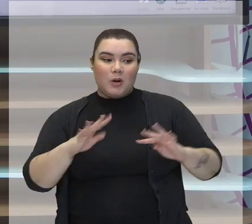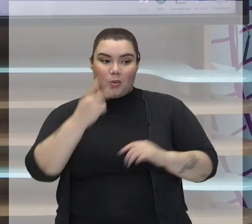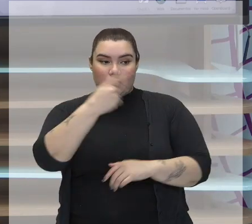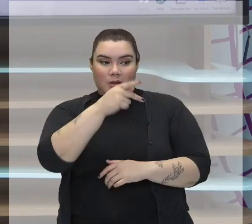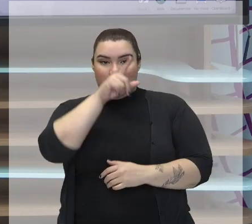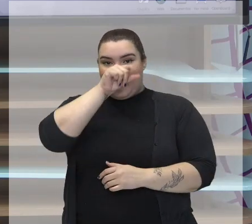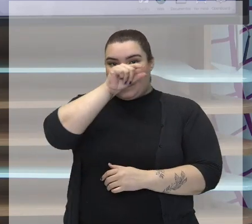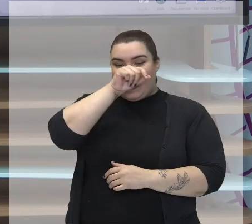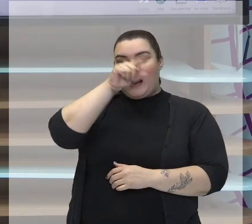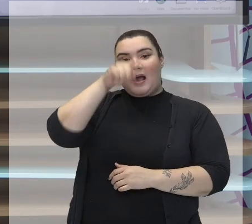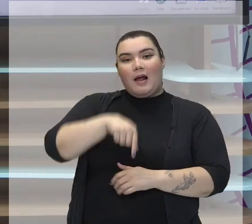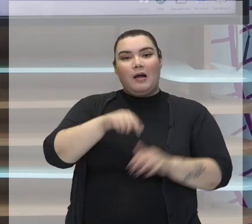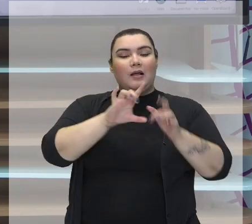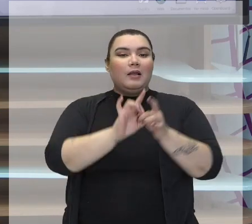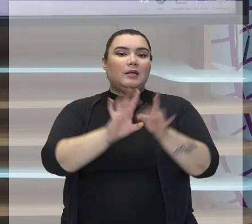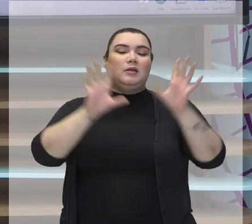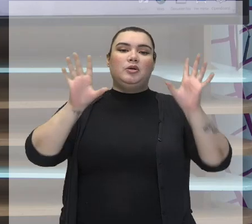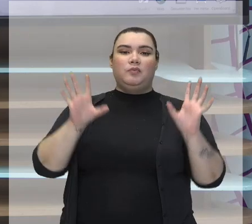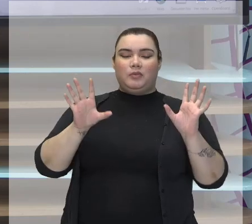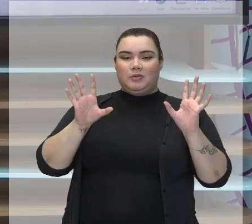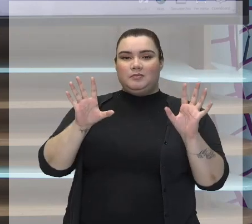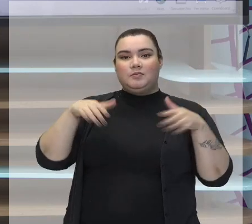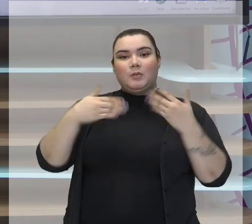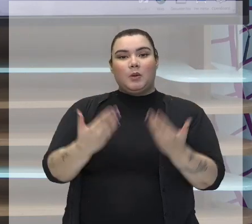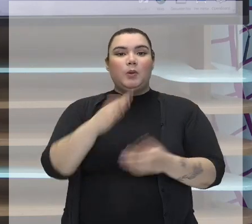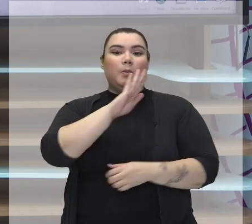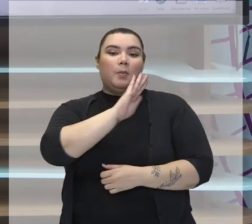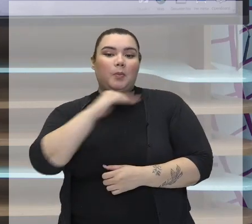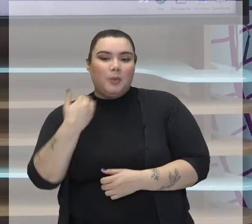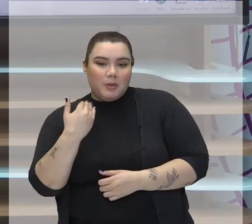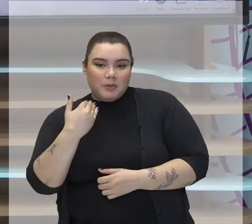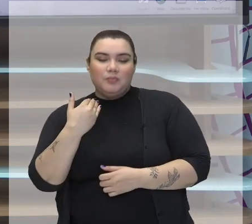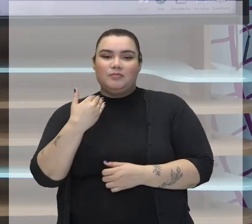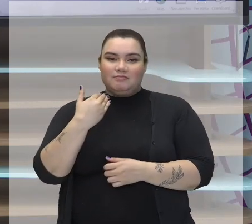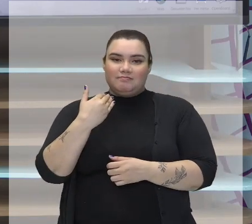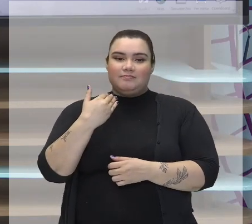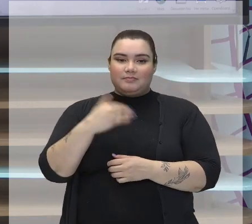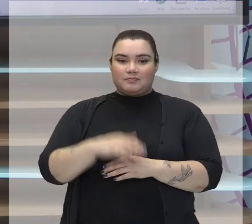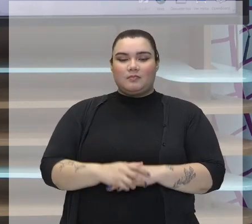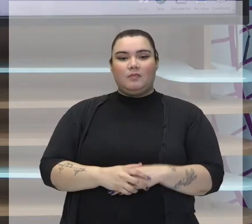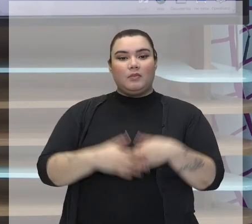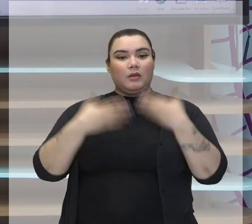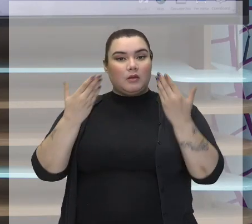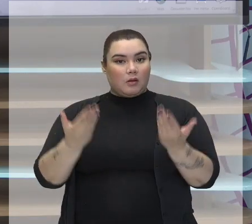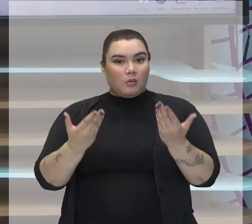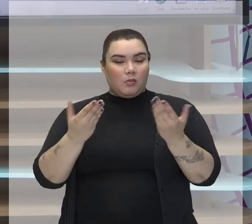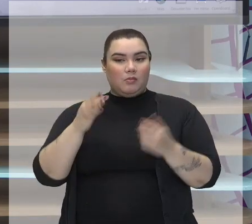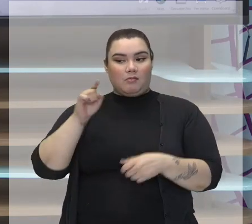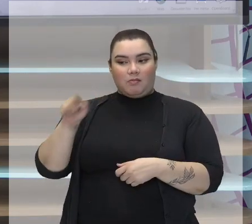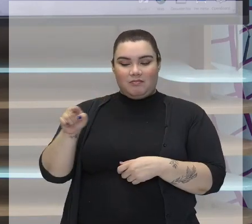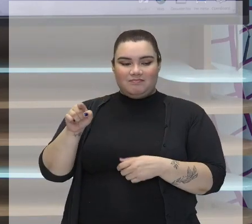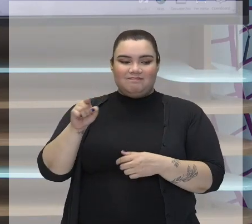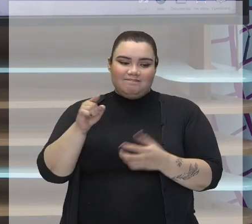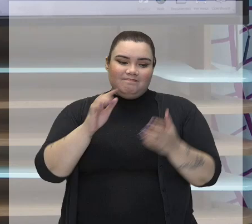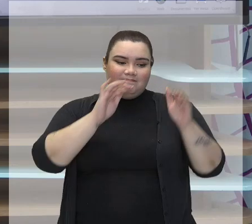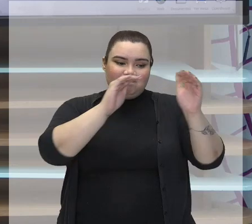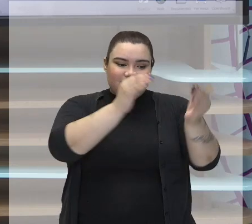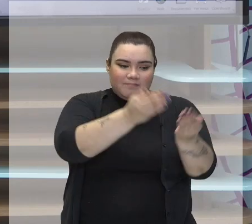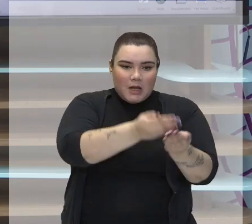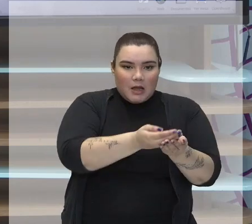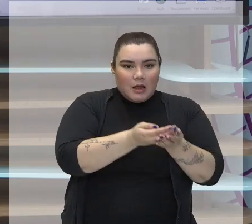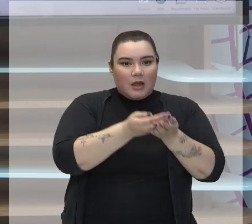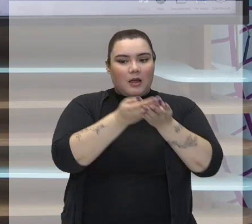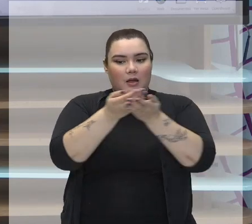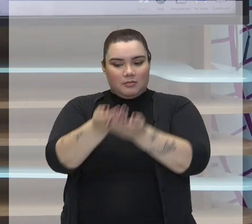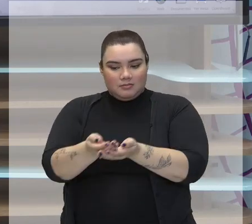livre e ele acaba o quê? Morrendo. E aí, por respeito, a Sacha, ela até